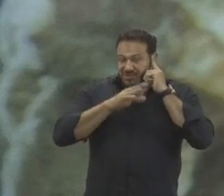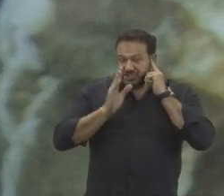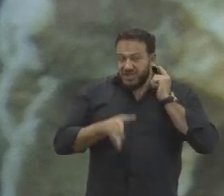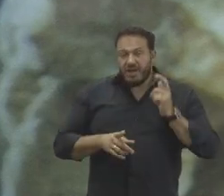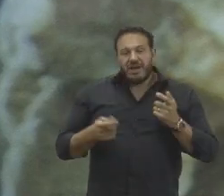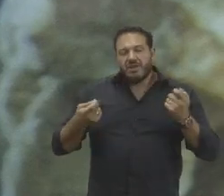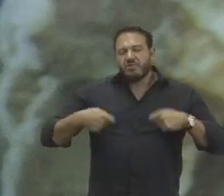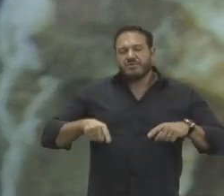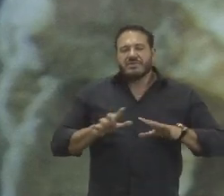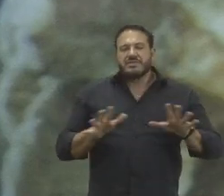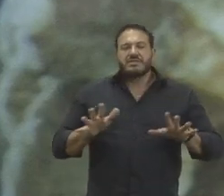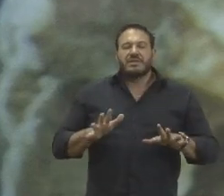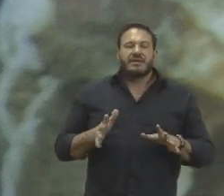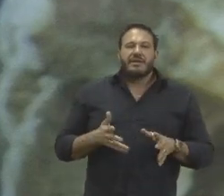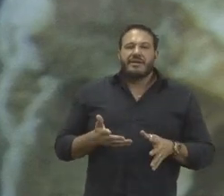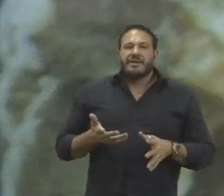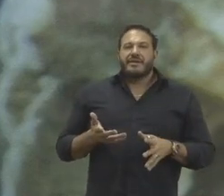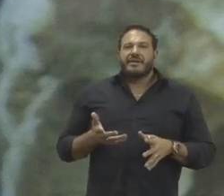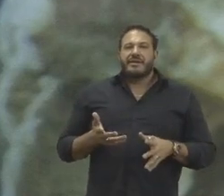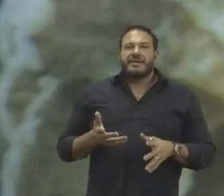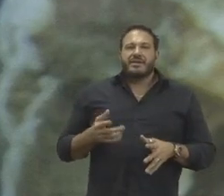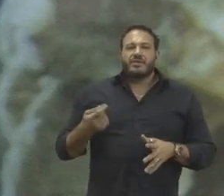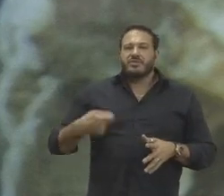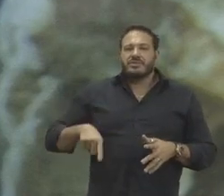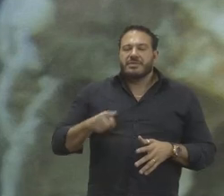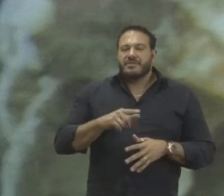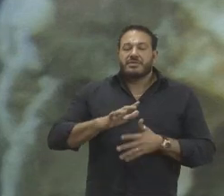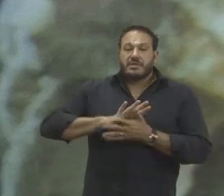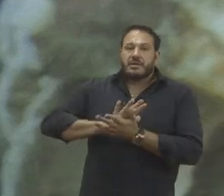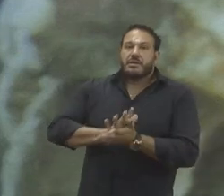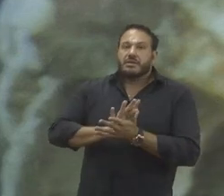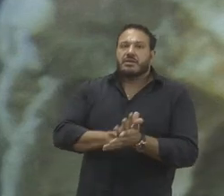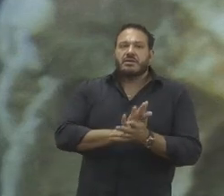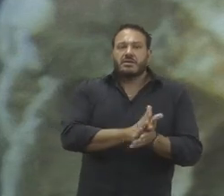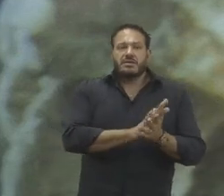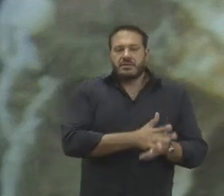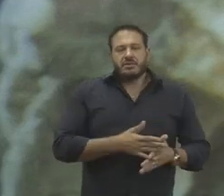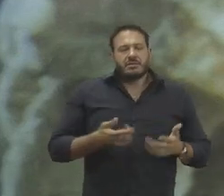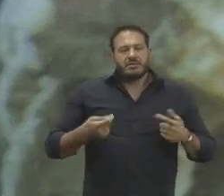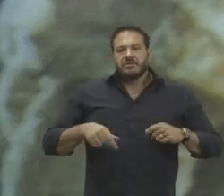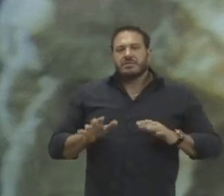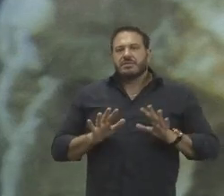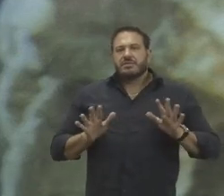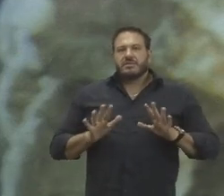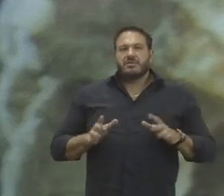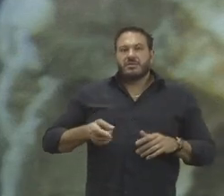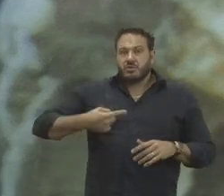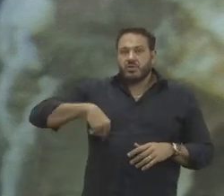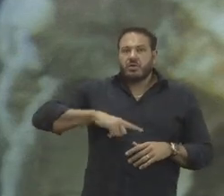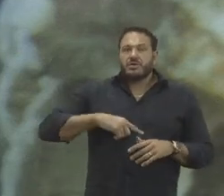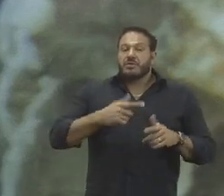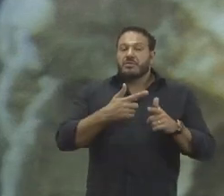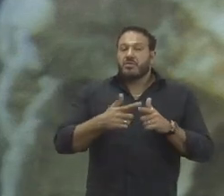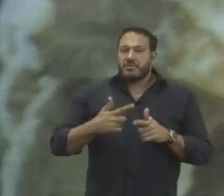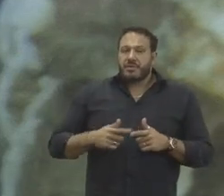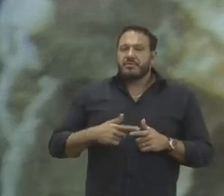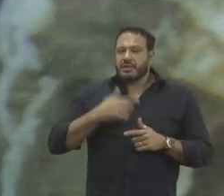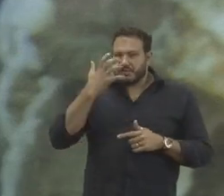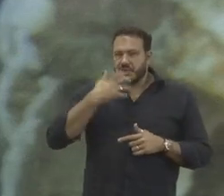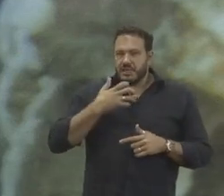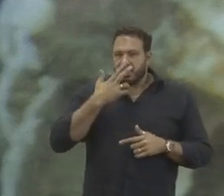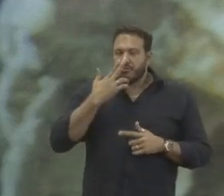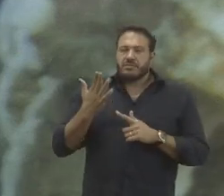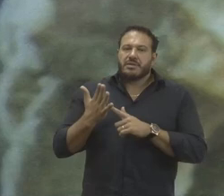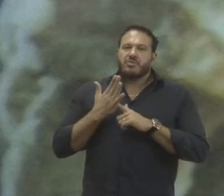não precisa fazer nenhuma não precisa fazer catastrofismo nem sensacionalismo o problema é sério bate a nossa porta